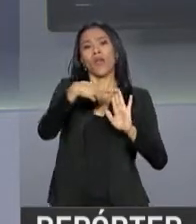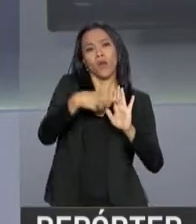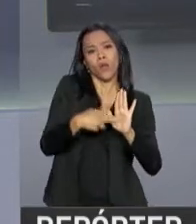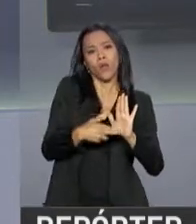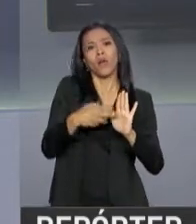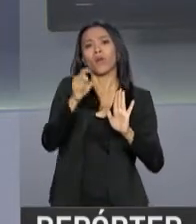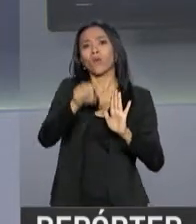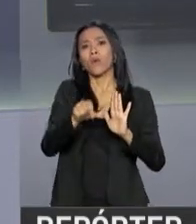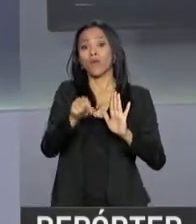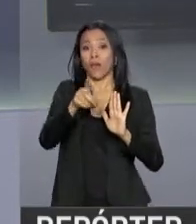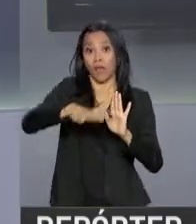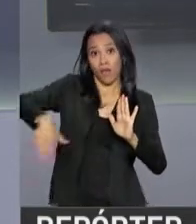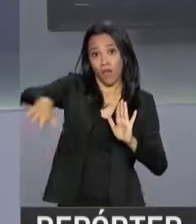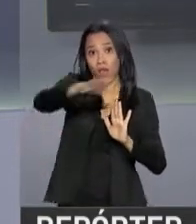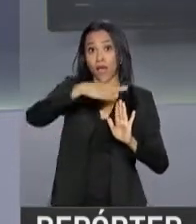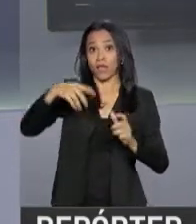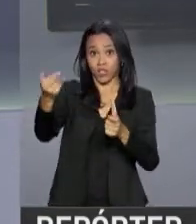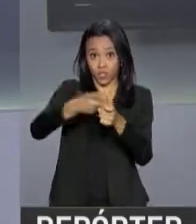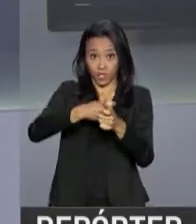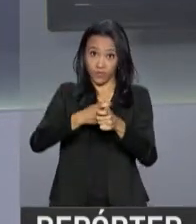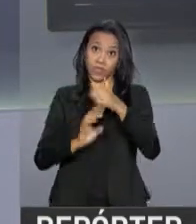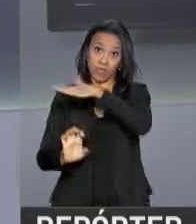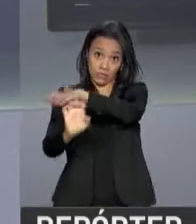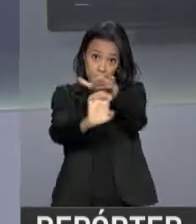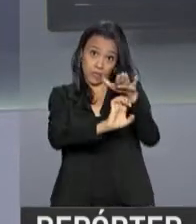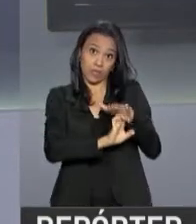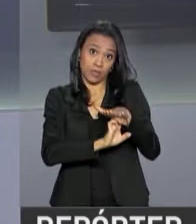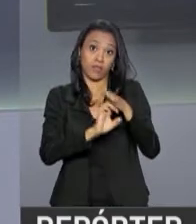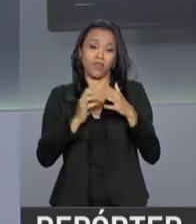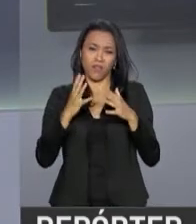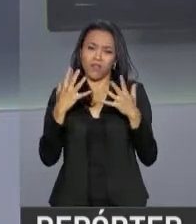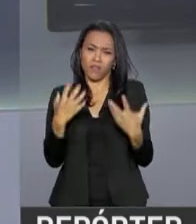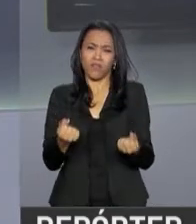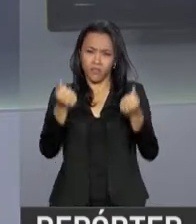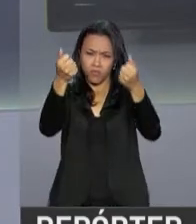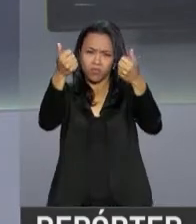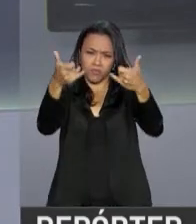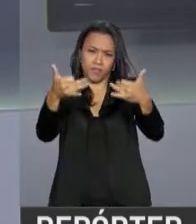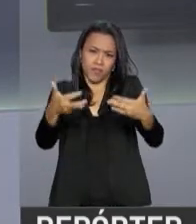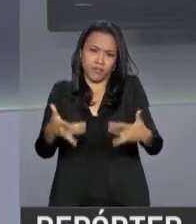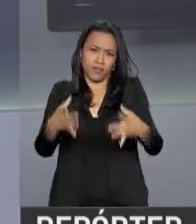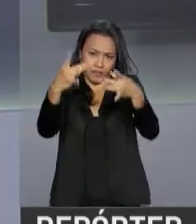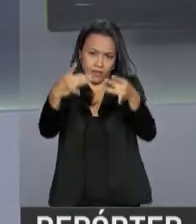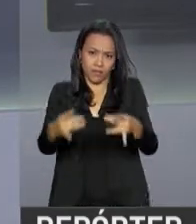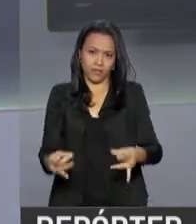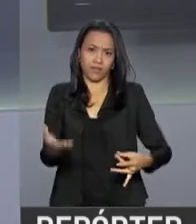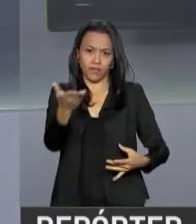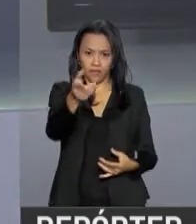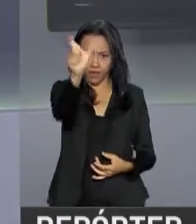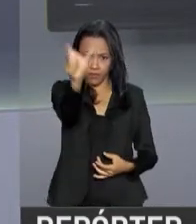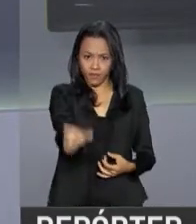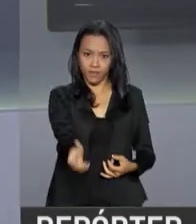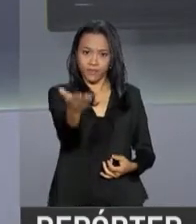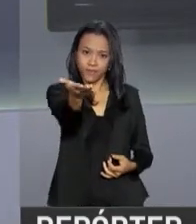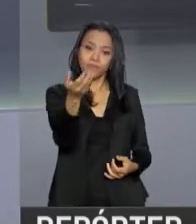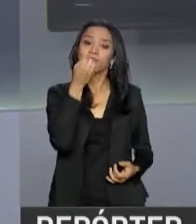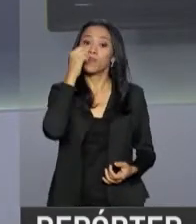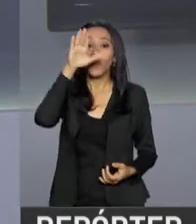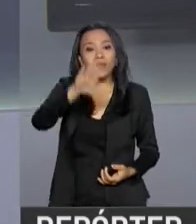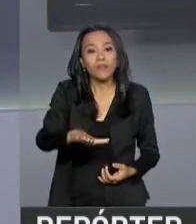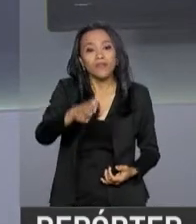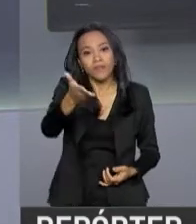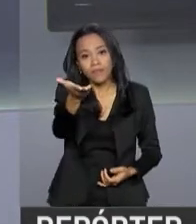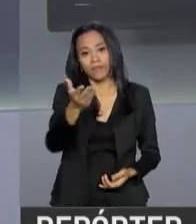microempresas vamos ao palácio do planalto conversar com o repórter lona karen que tem os detalhes o lalo aí pra